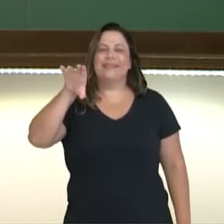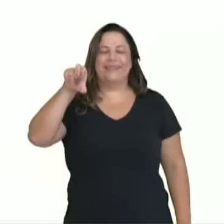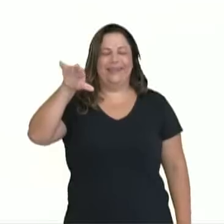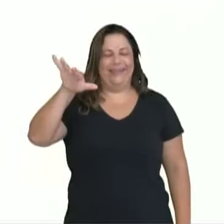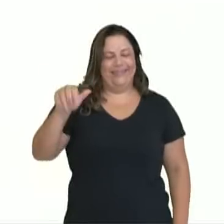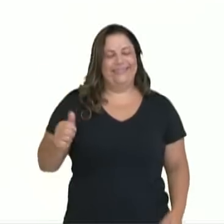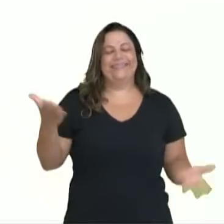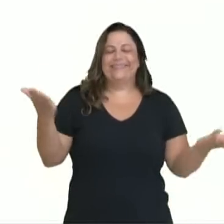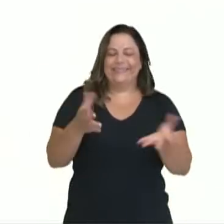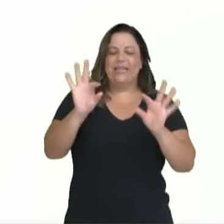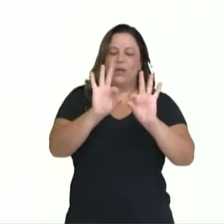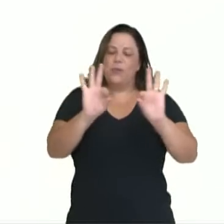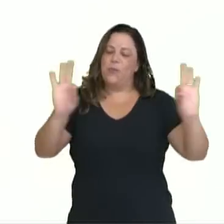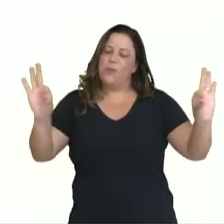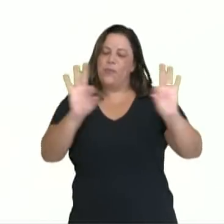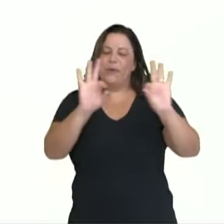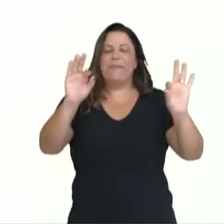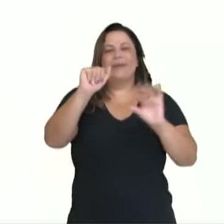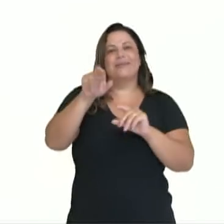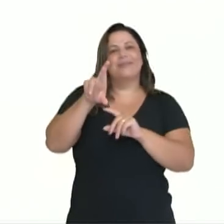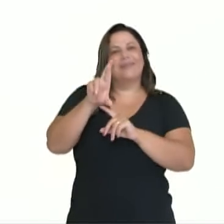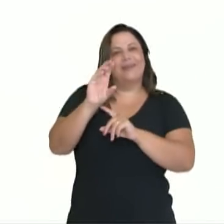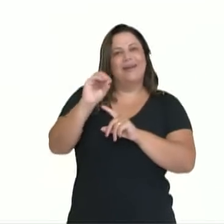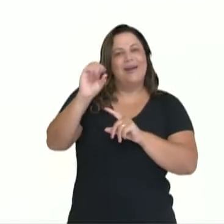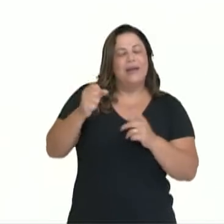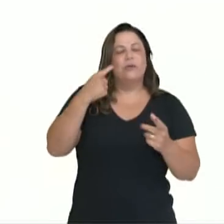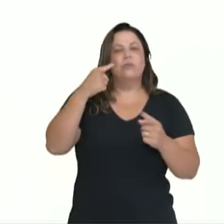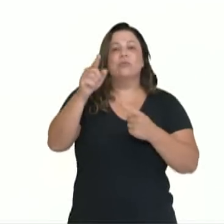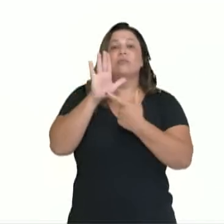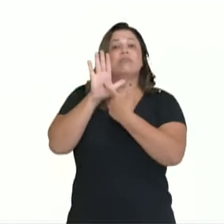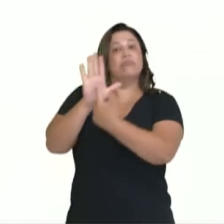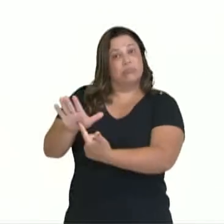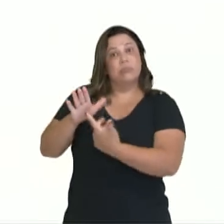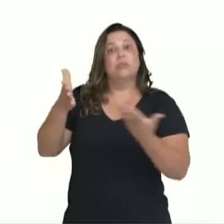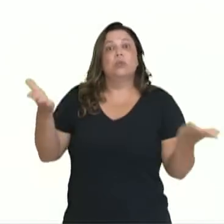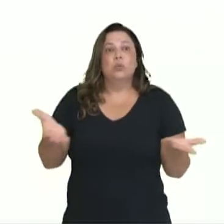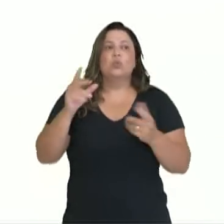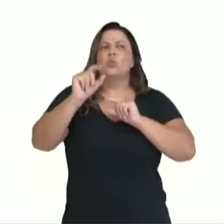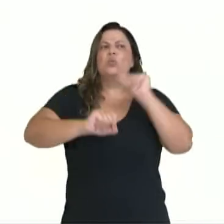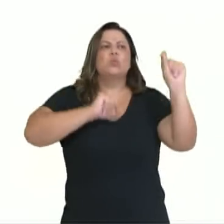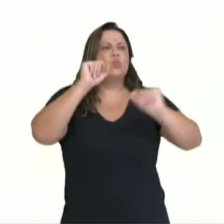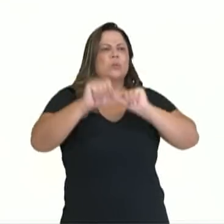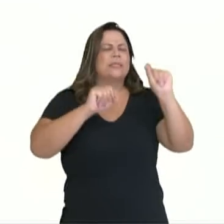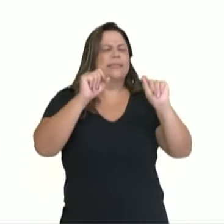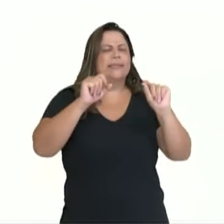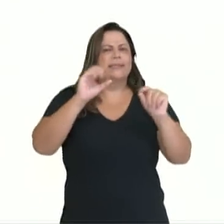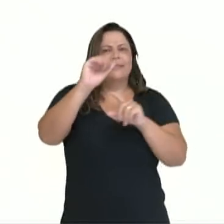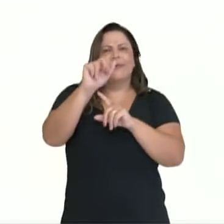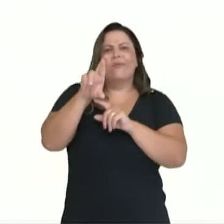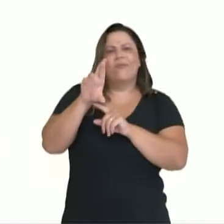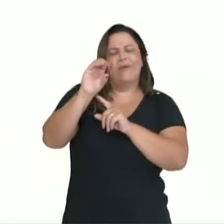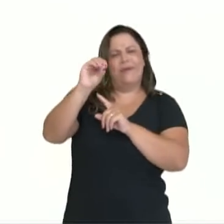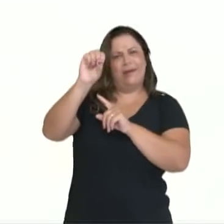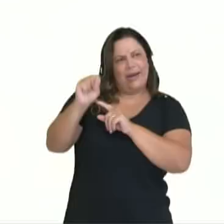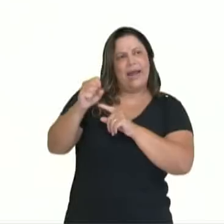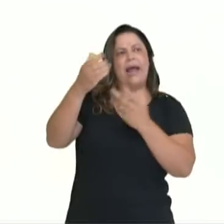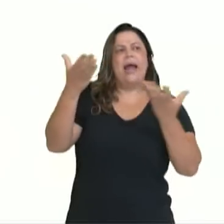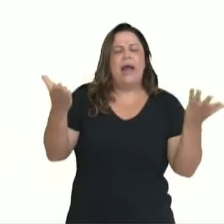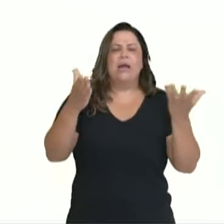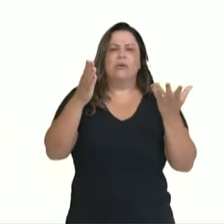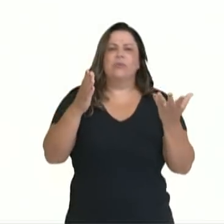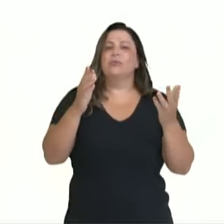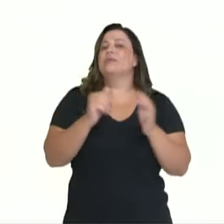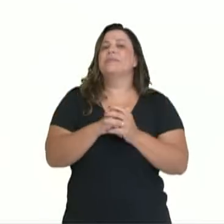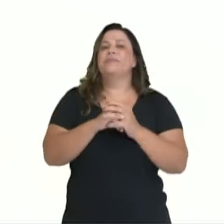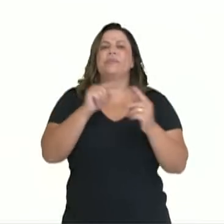legal. Então, nós vamos começar reconhecendo aí o que são arcos côngruos, vamos determinar a equação geral